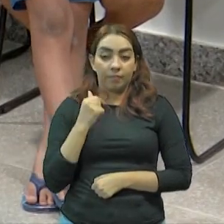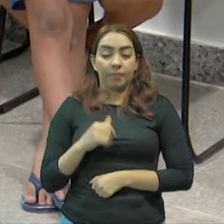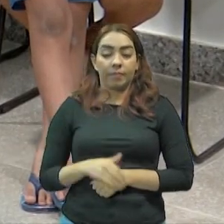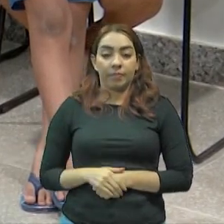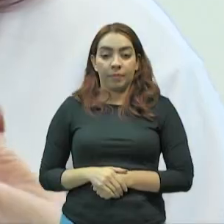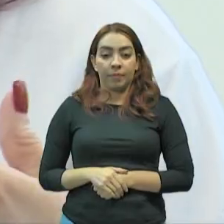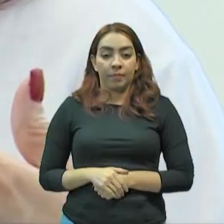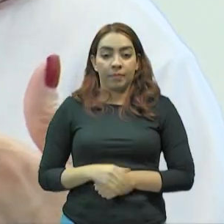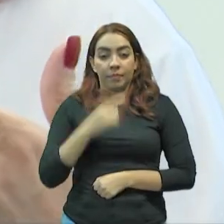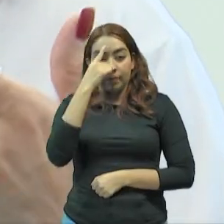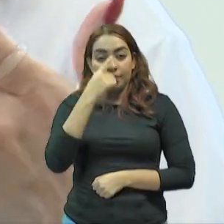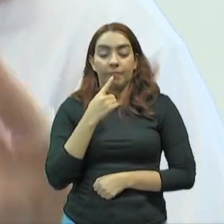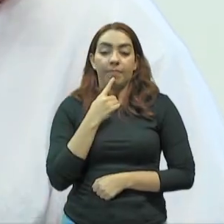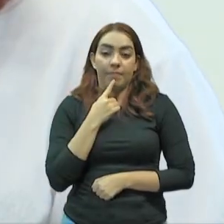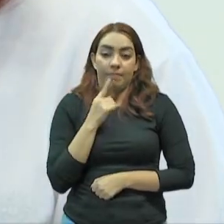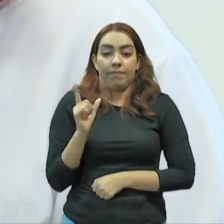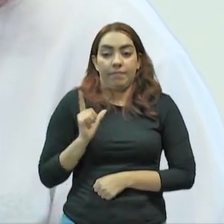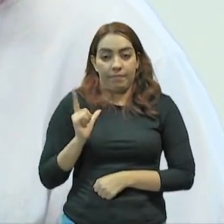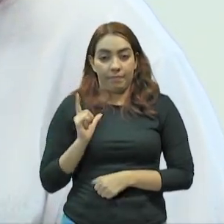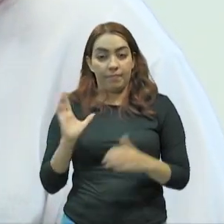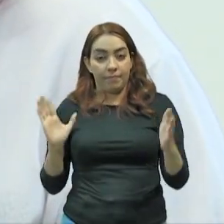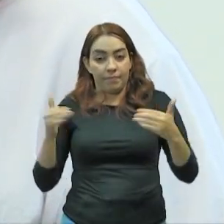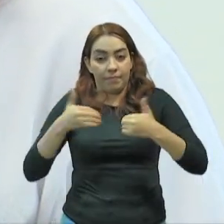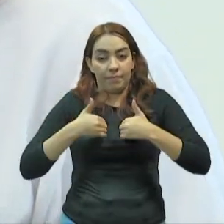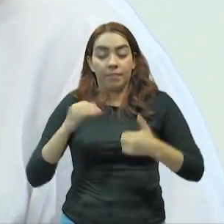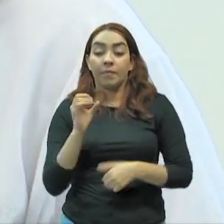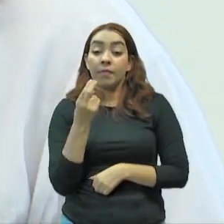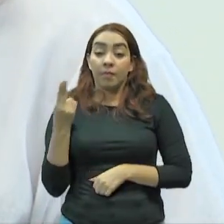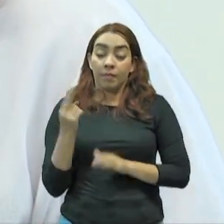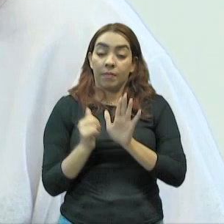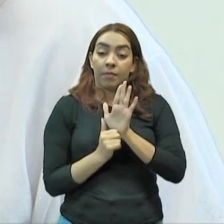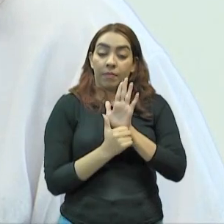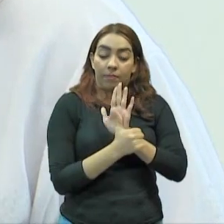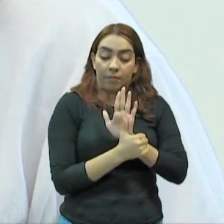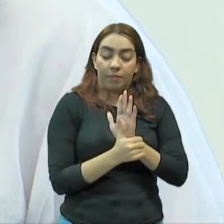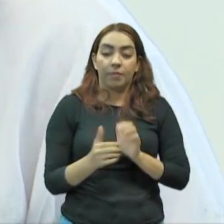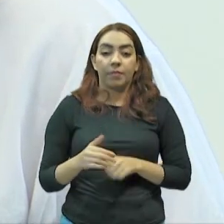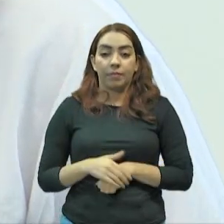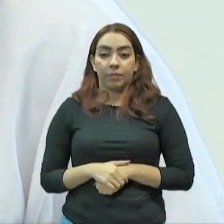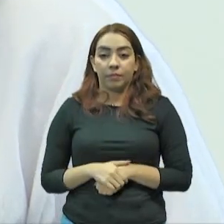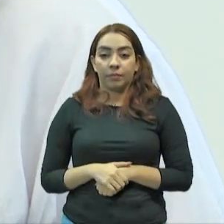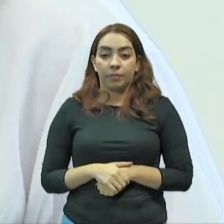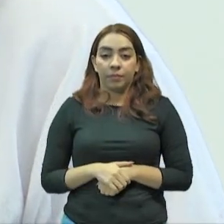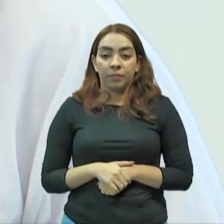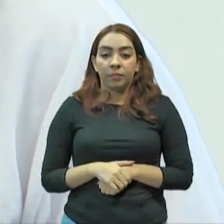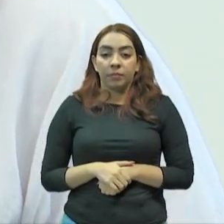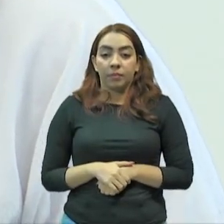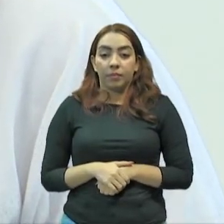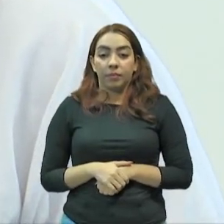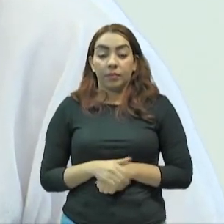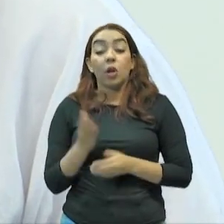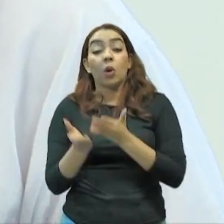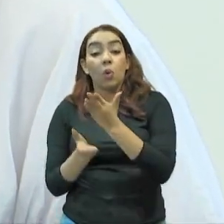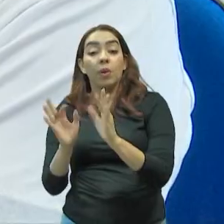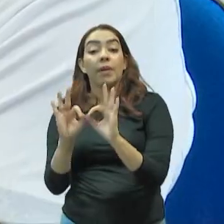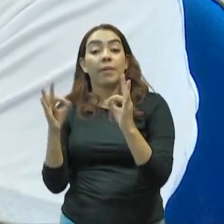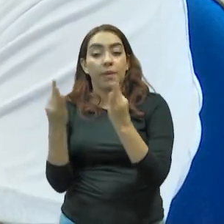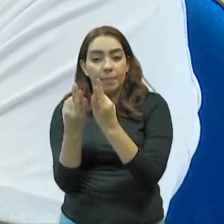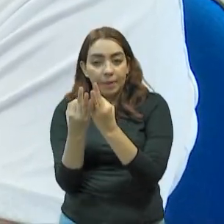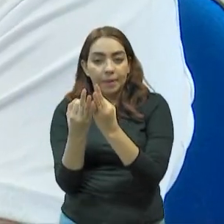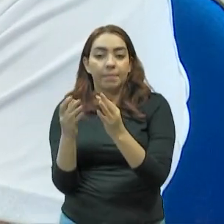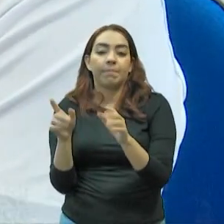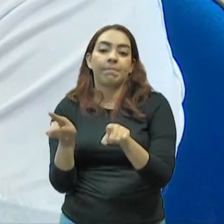síndrome de Down com mais de 8.000 atendimentos o suporte é direcionado também Aos familiares dos pacientes